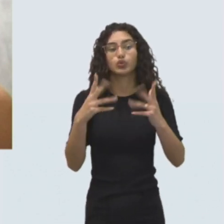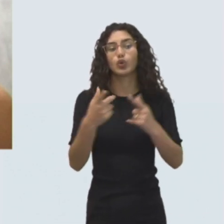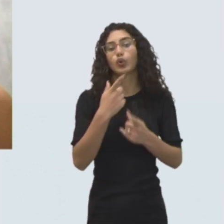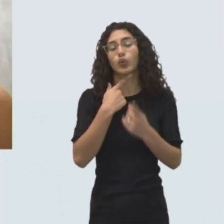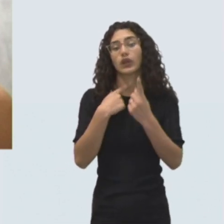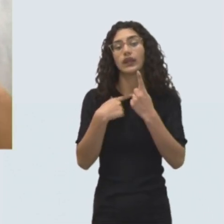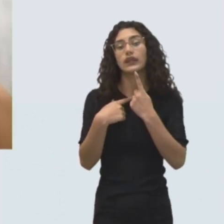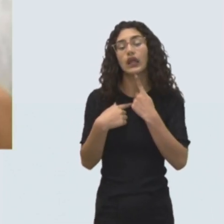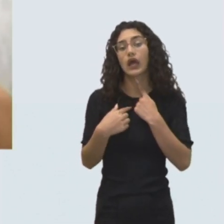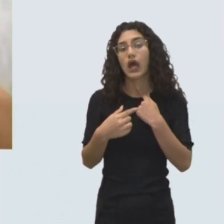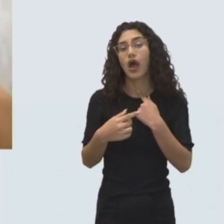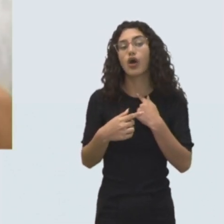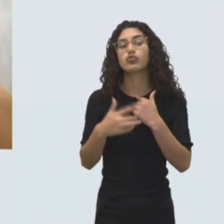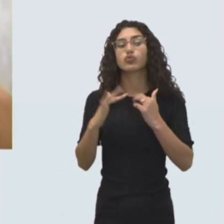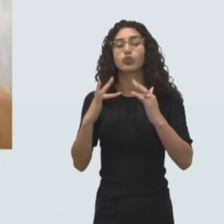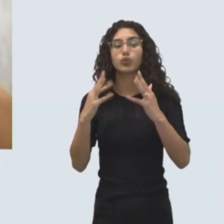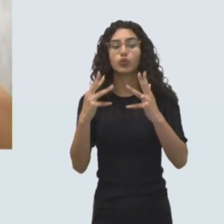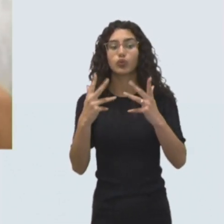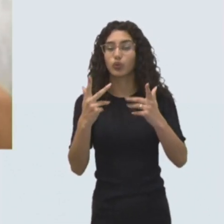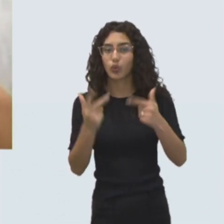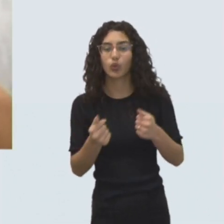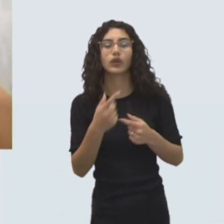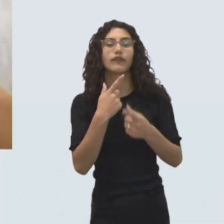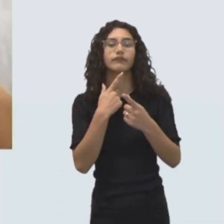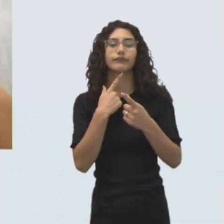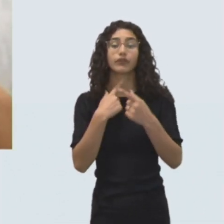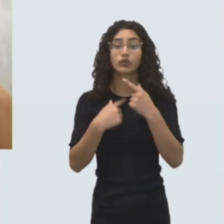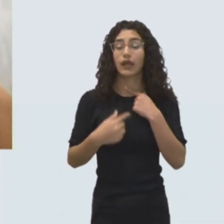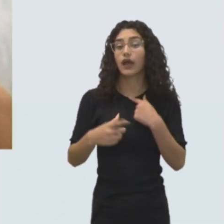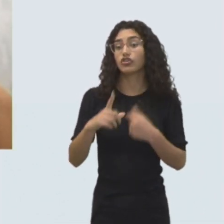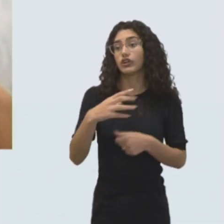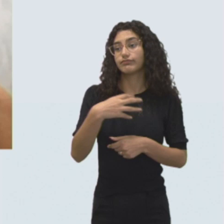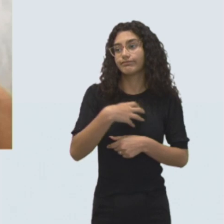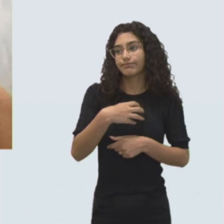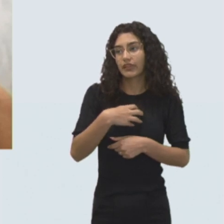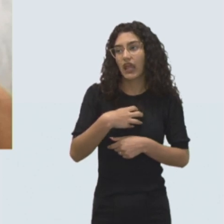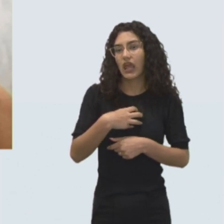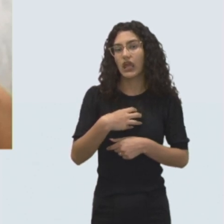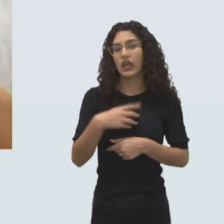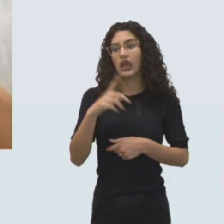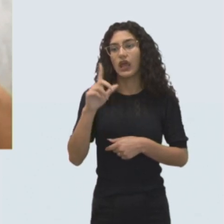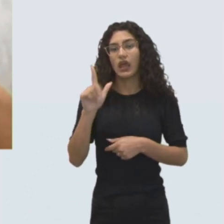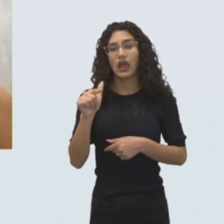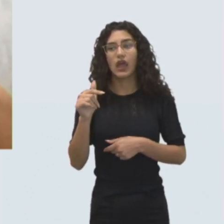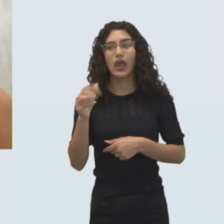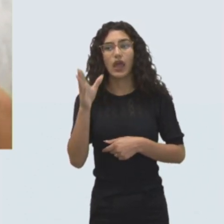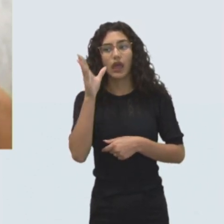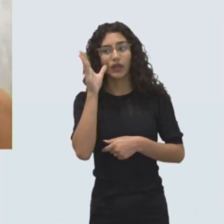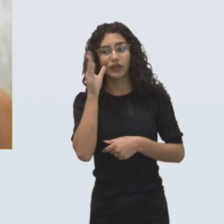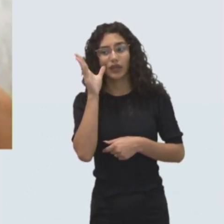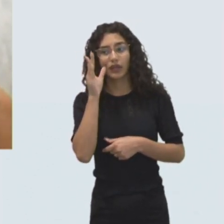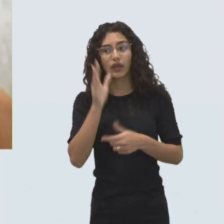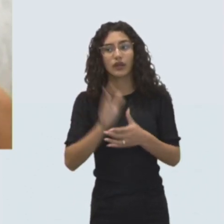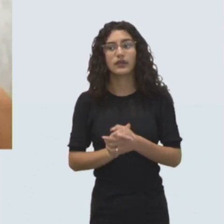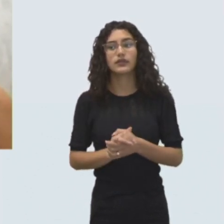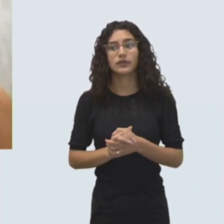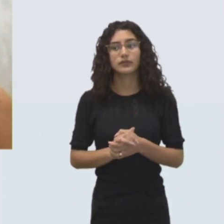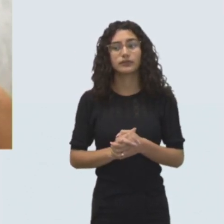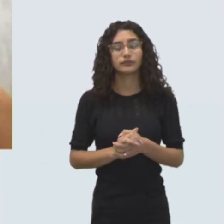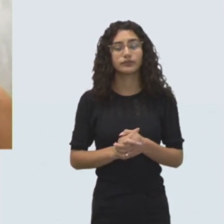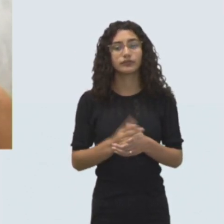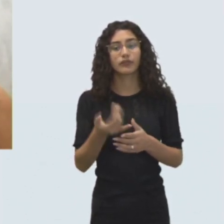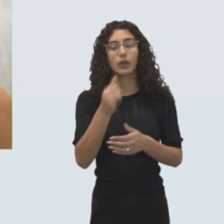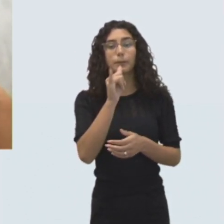desejo, toda atração, toda vontade daquilo que te falta seja um interesse ruim, né?